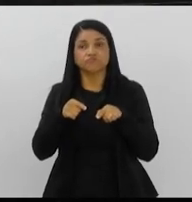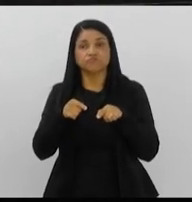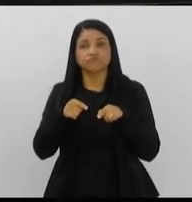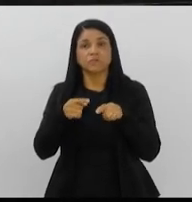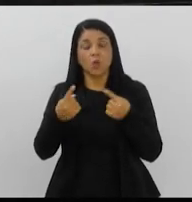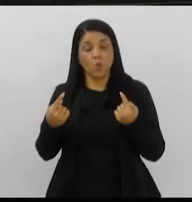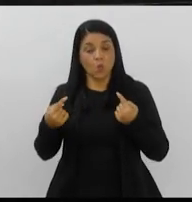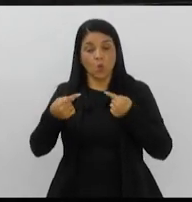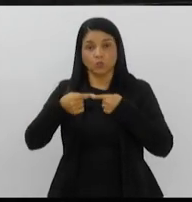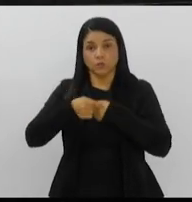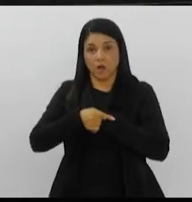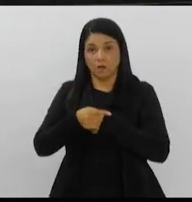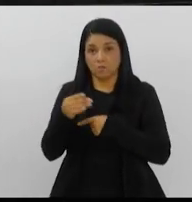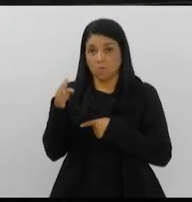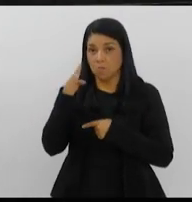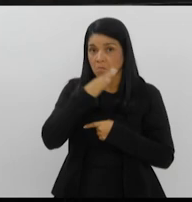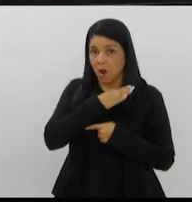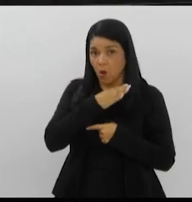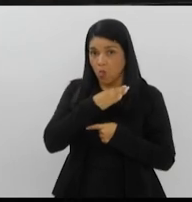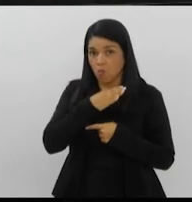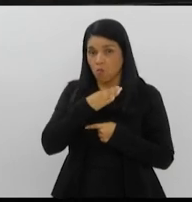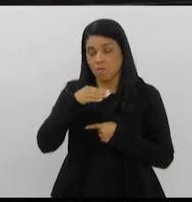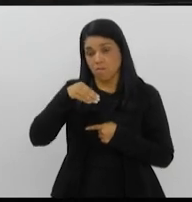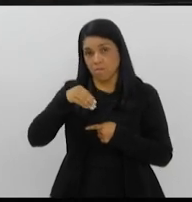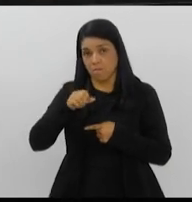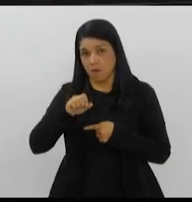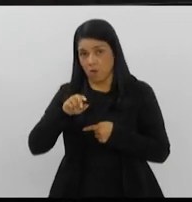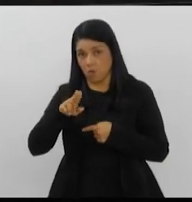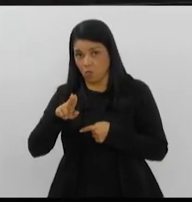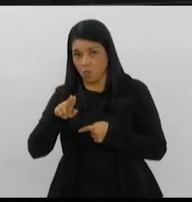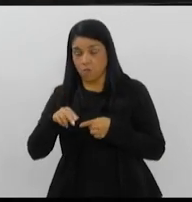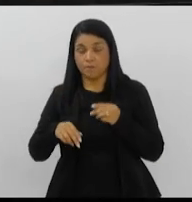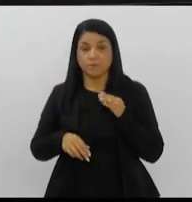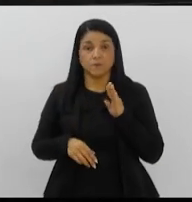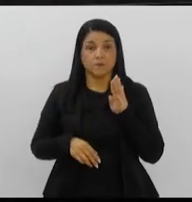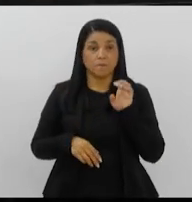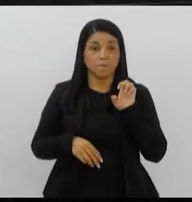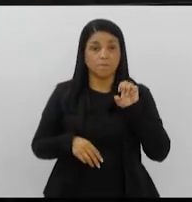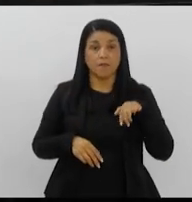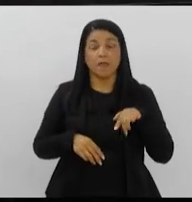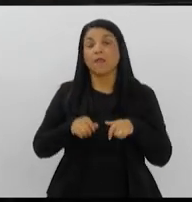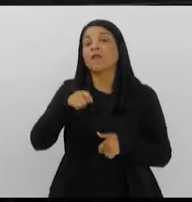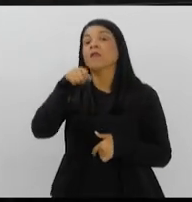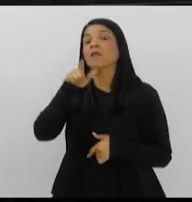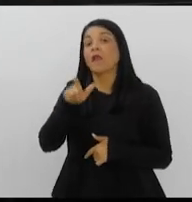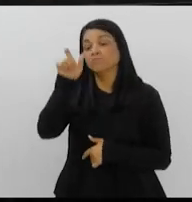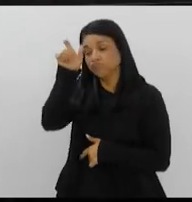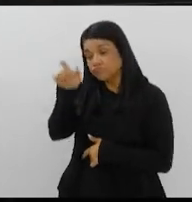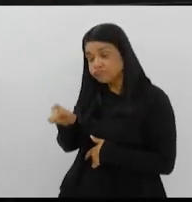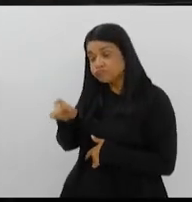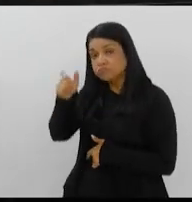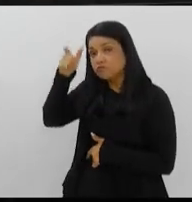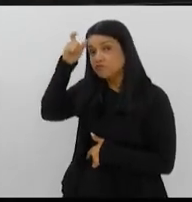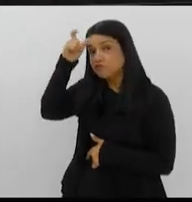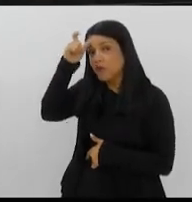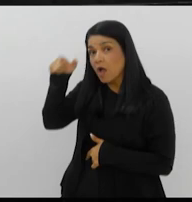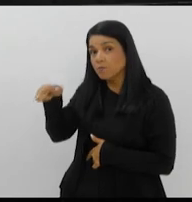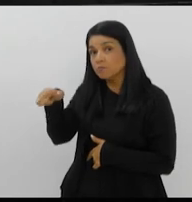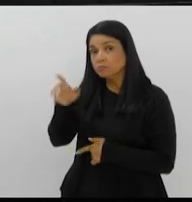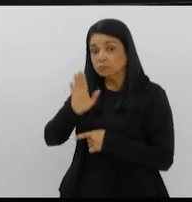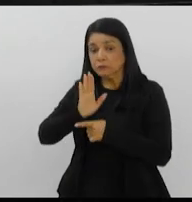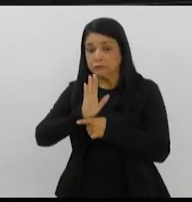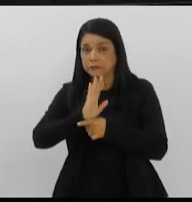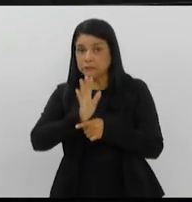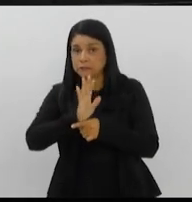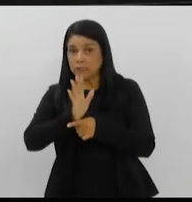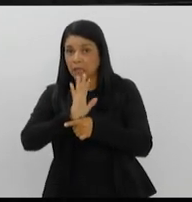contrários. Então, quem é o diabo? No cinema, já foi dito que o